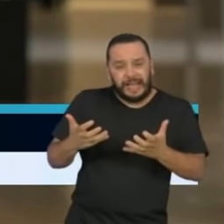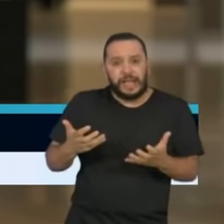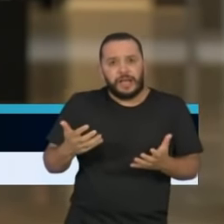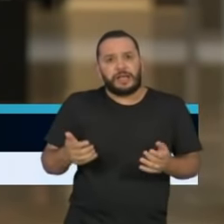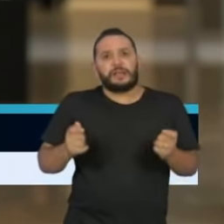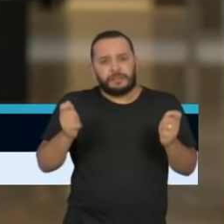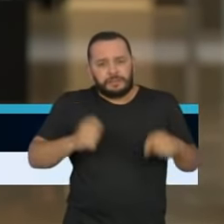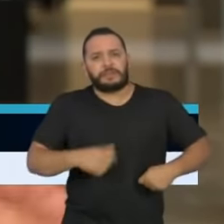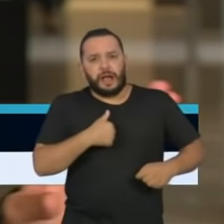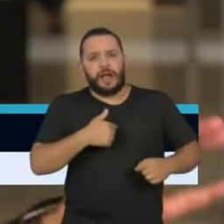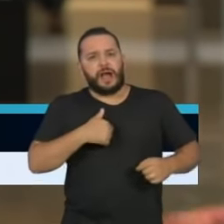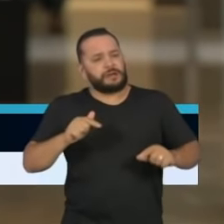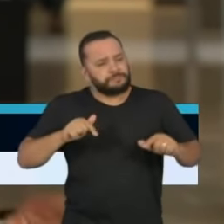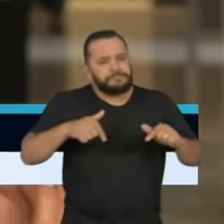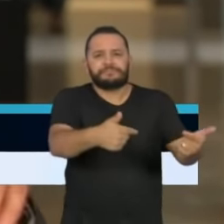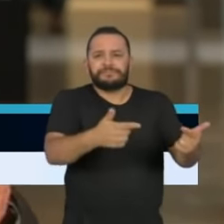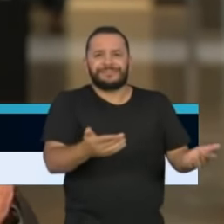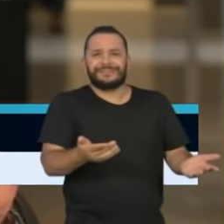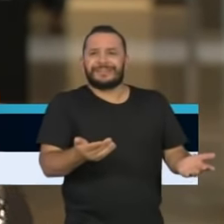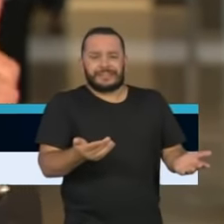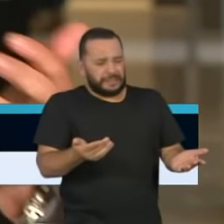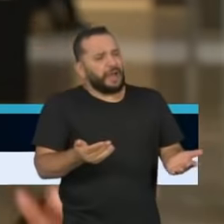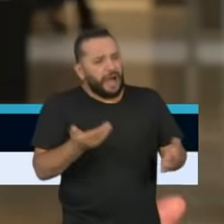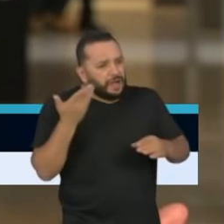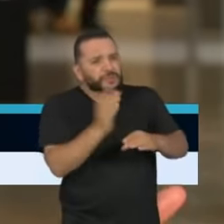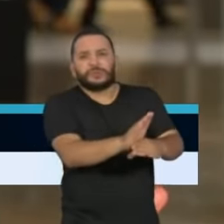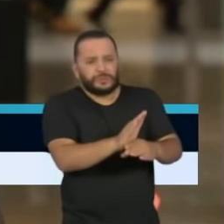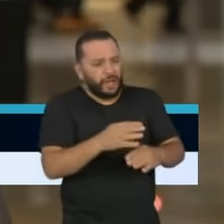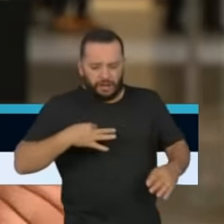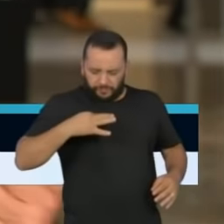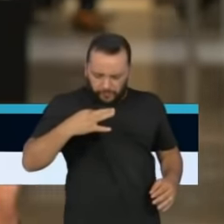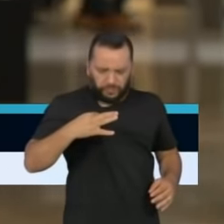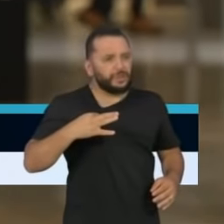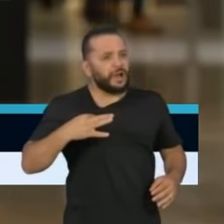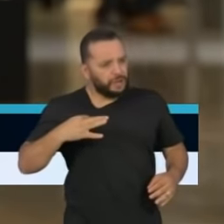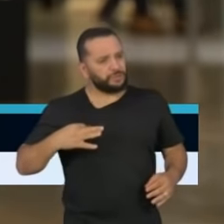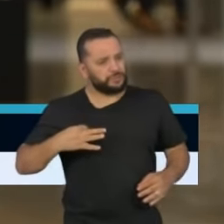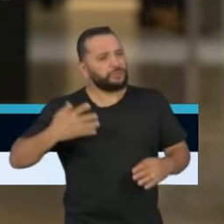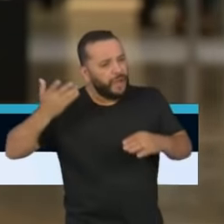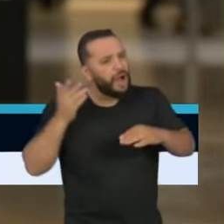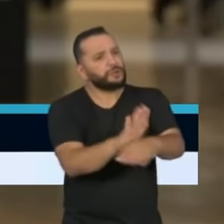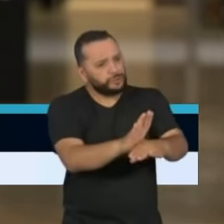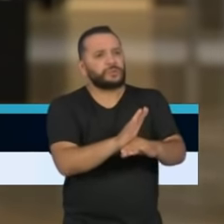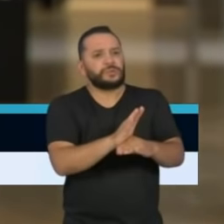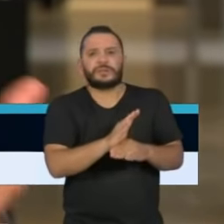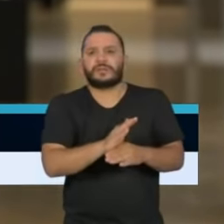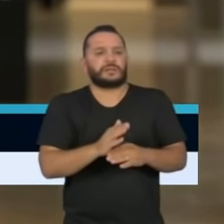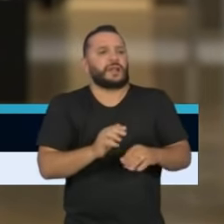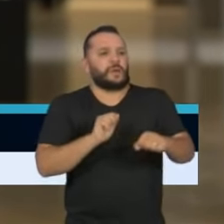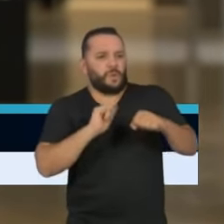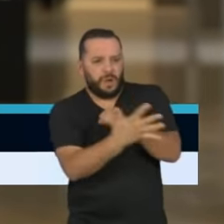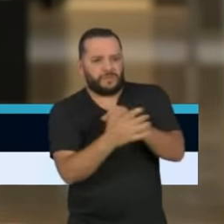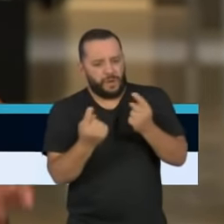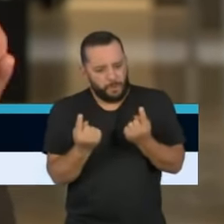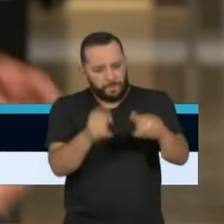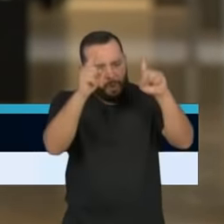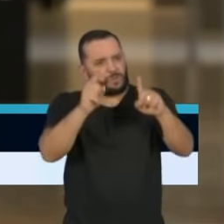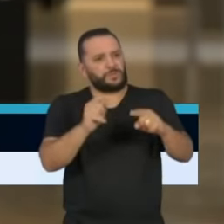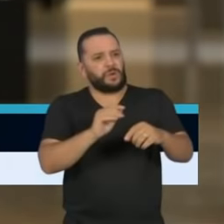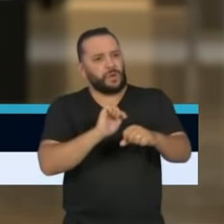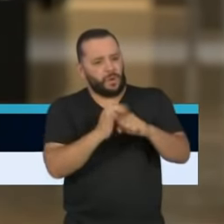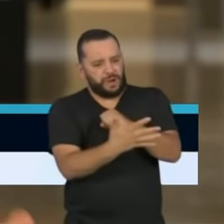desse embate sem ônus, voluntariamente, abrindo mão dos seus afazeres do dia a dia, querendo contribuir.